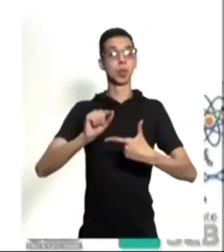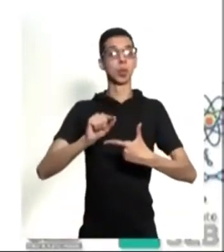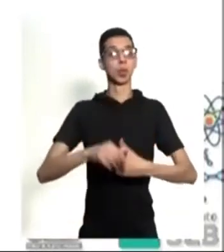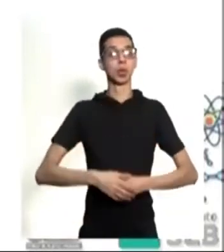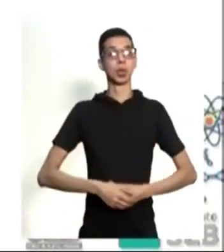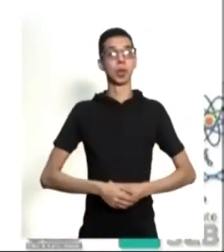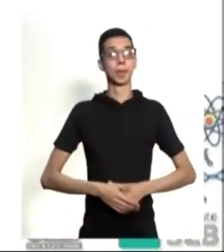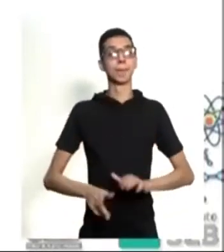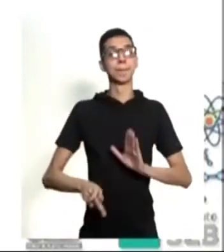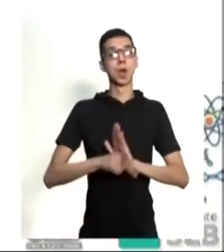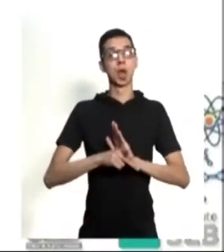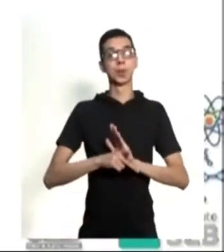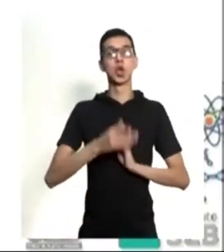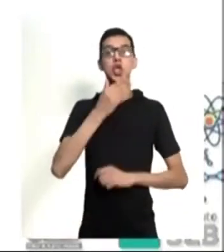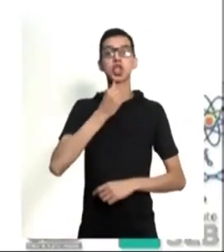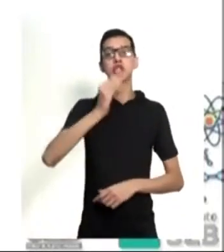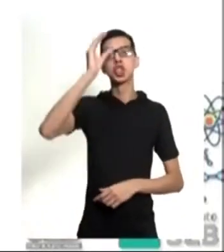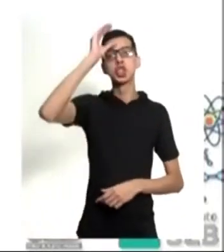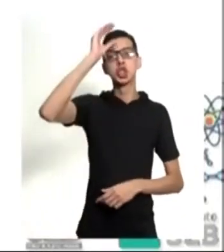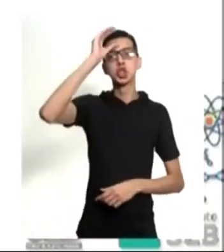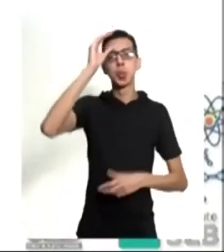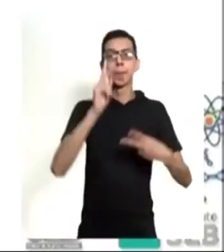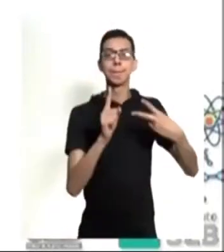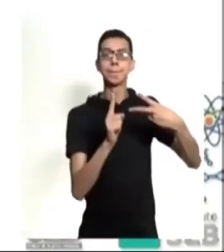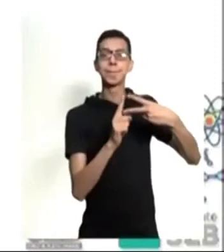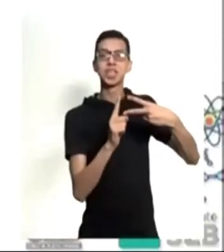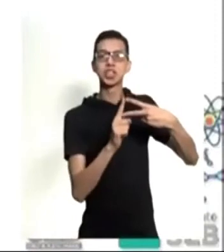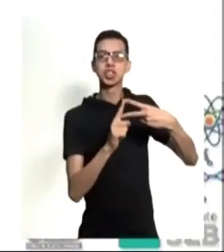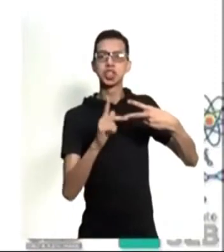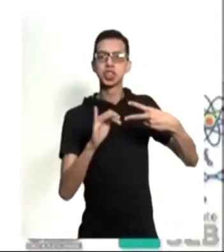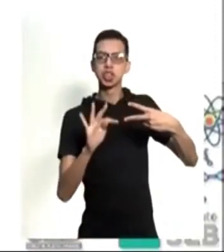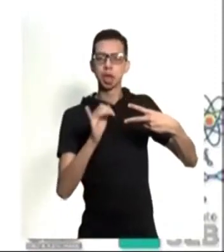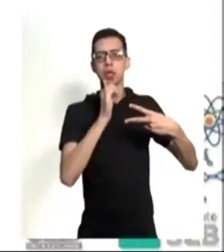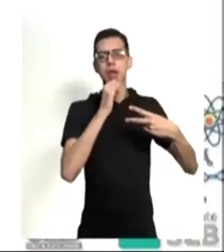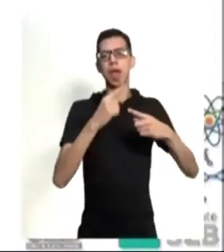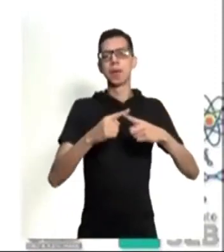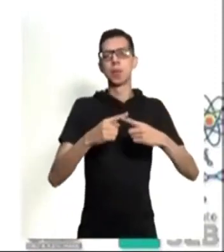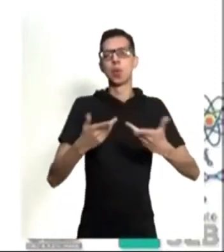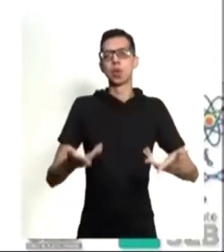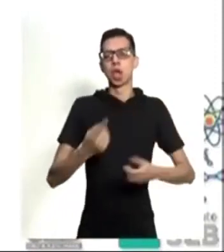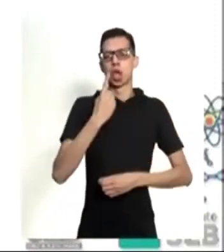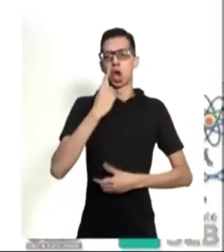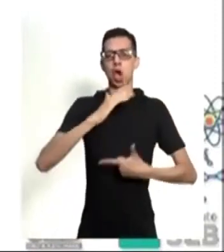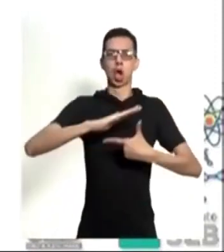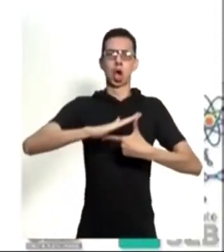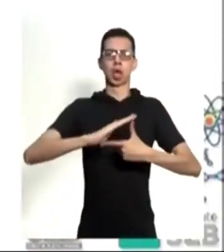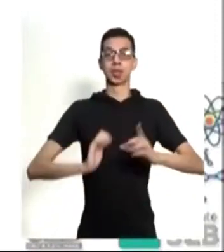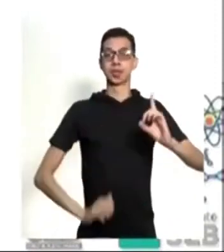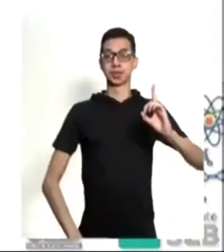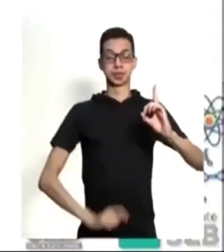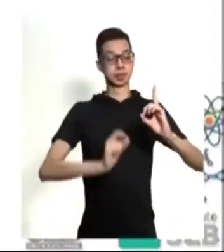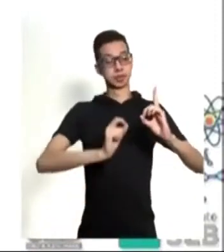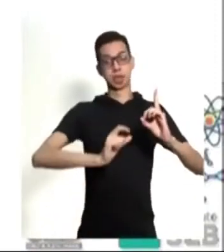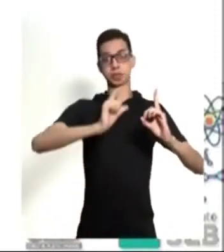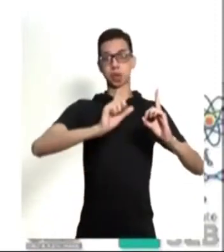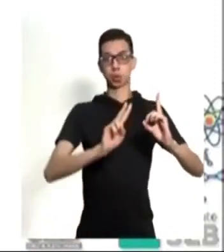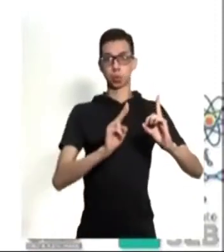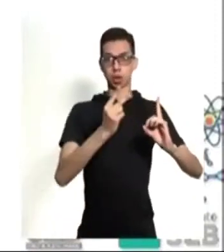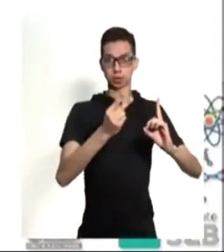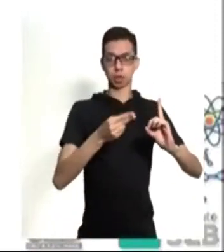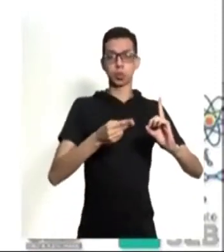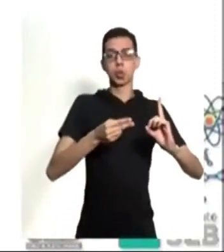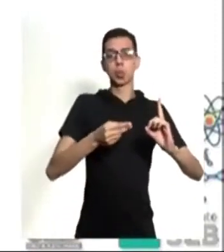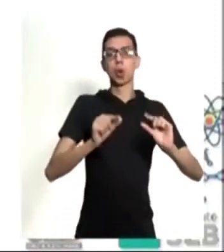tio Pitt, Pitágoras. Apliquei o Pitágoras, ó. Hipotenusa Dzão ao quadrado é igual